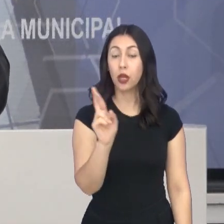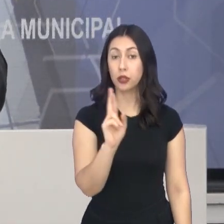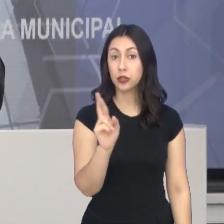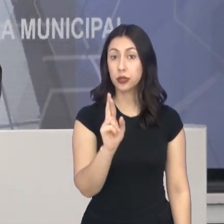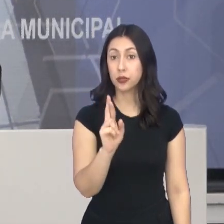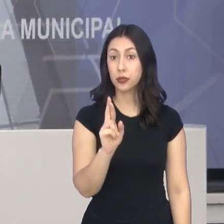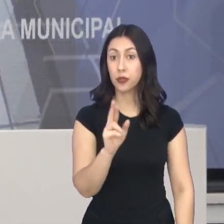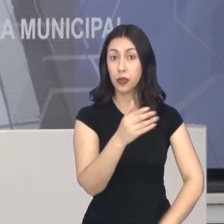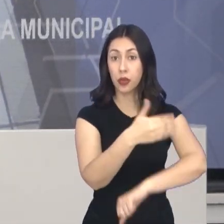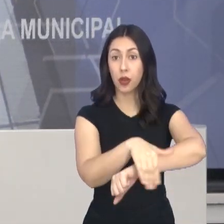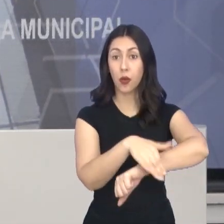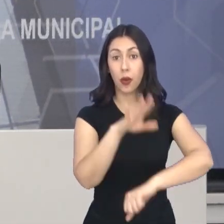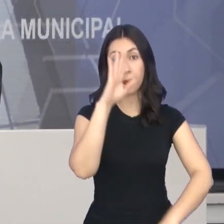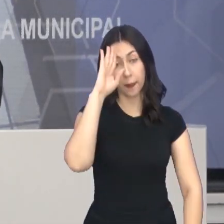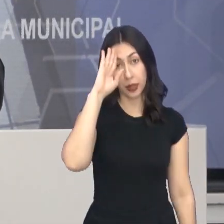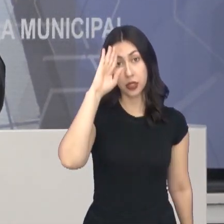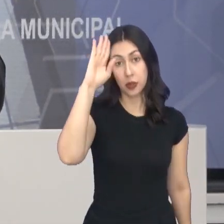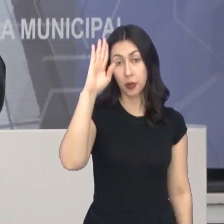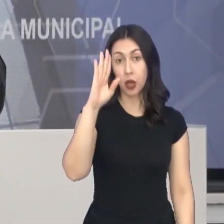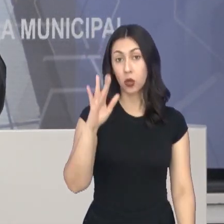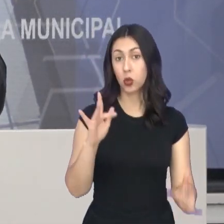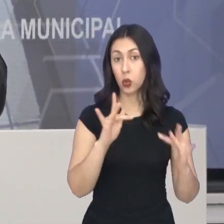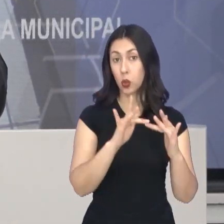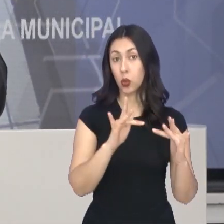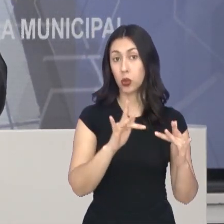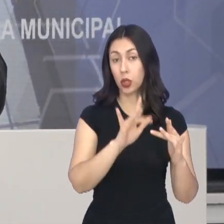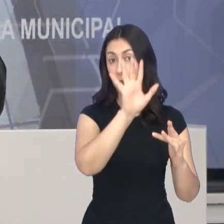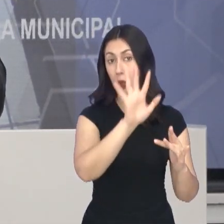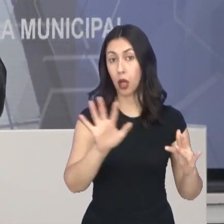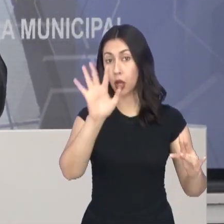Principal via de acesso à região norte deve receber